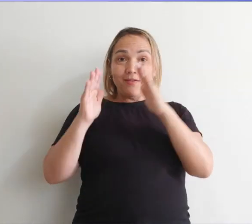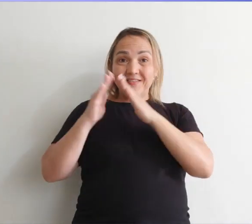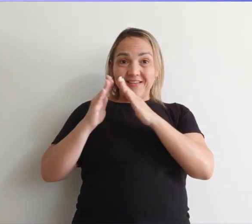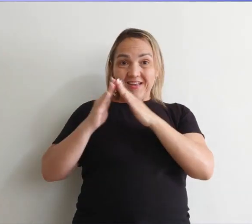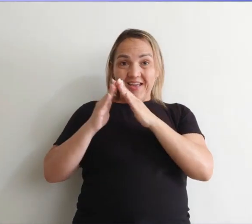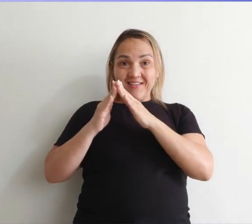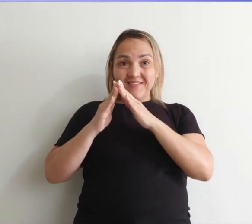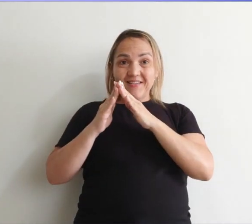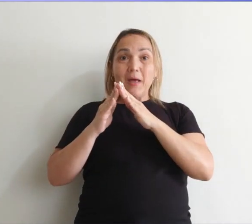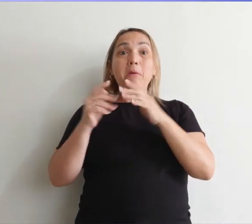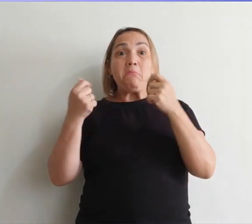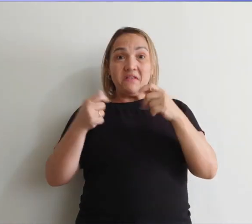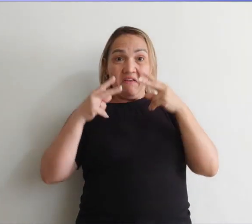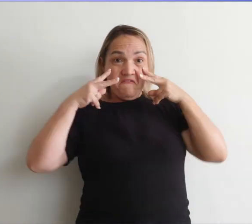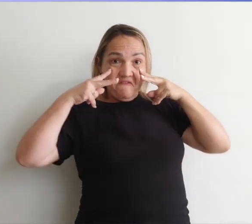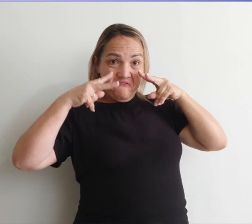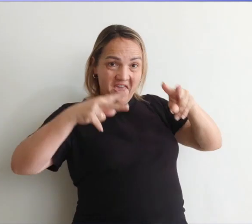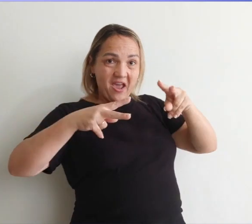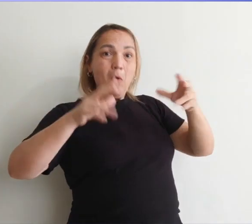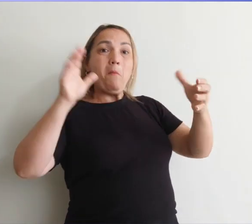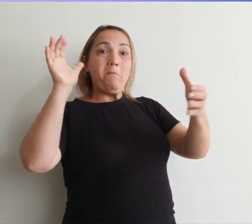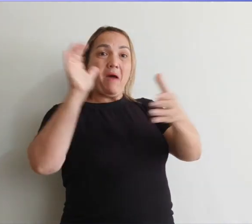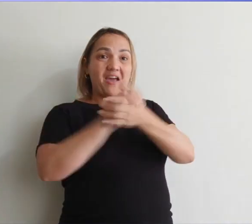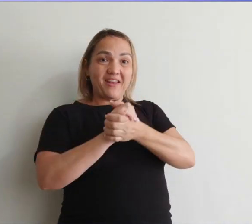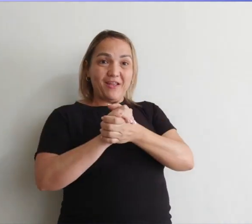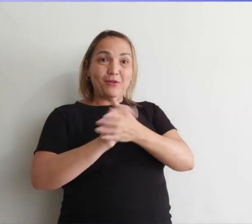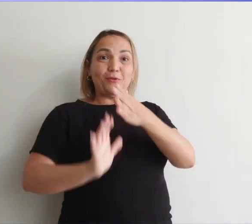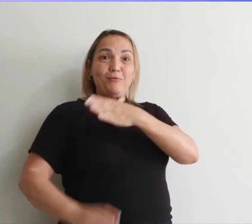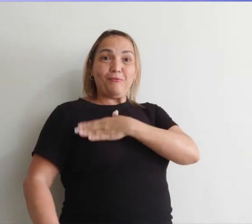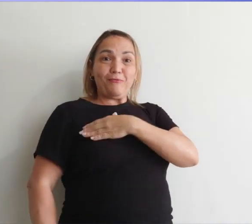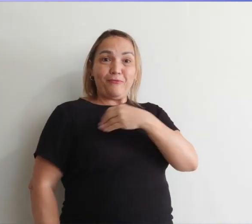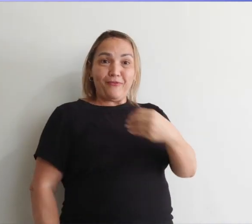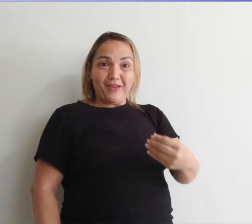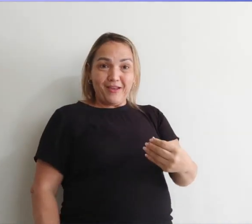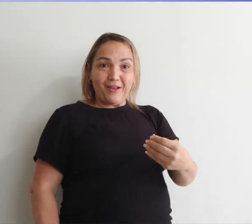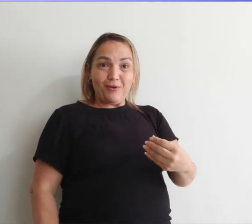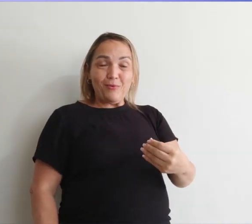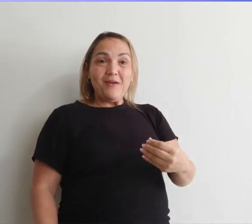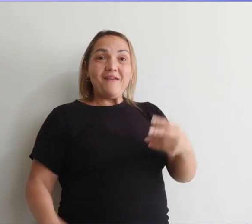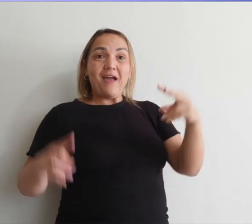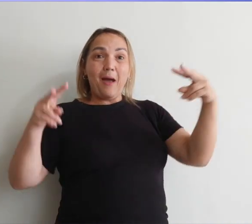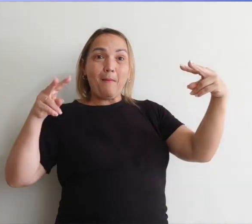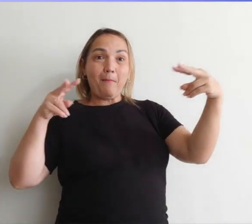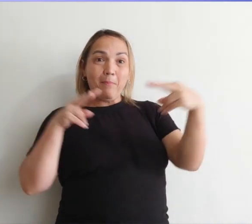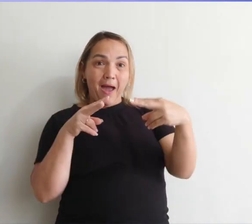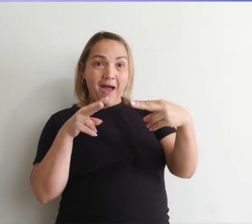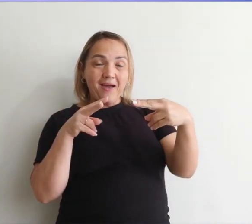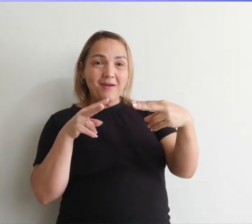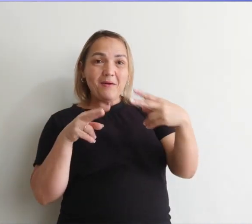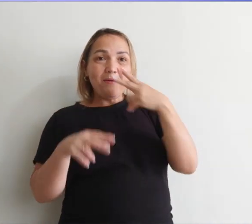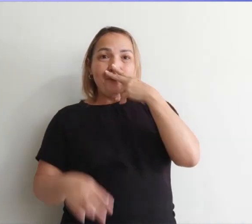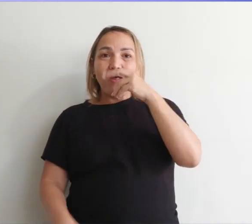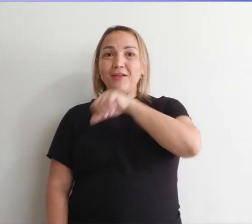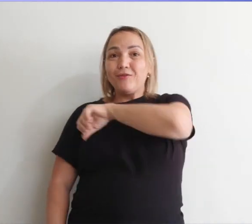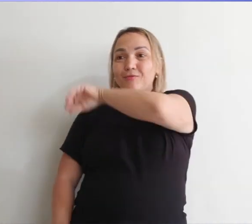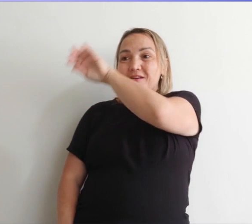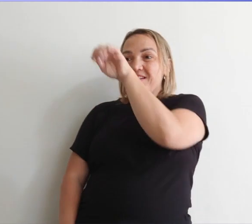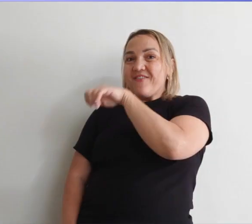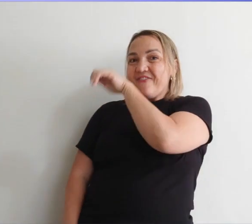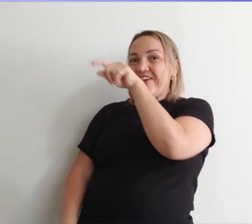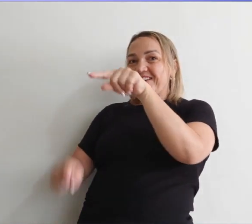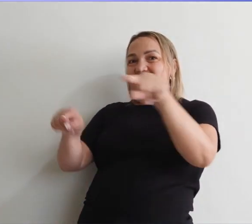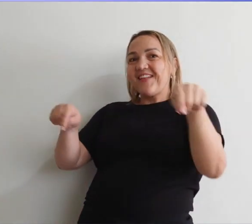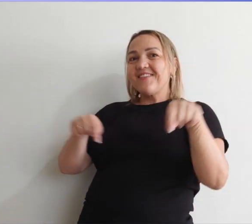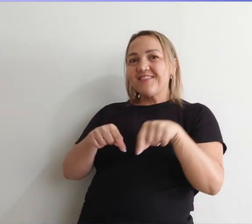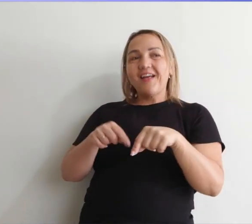e encarar o marido, o filho, Encarar o elefante na sala, né? encarar aquele elefante na sala. E uma